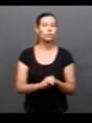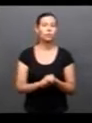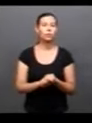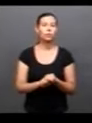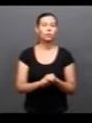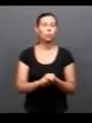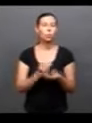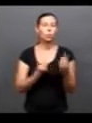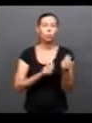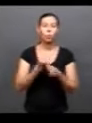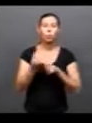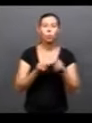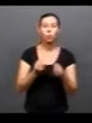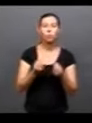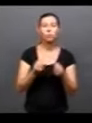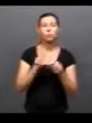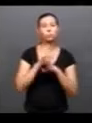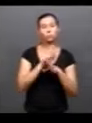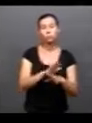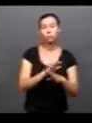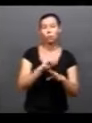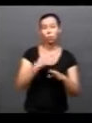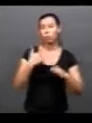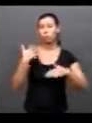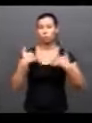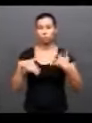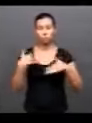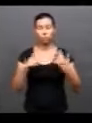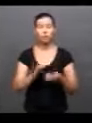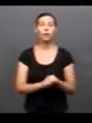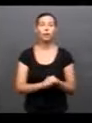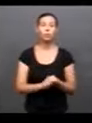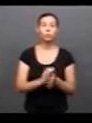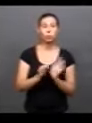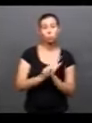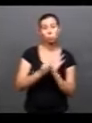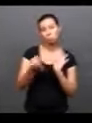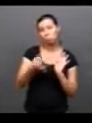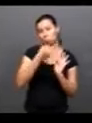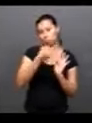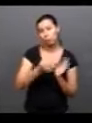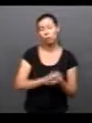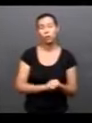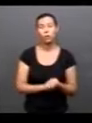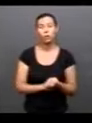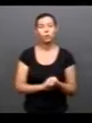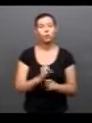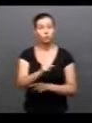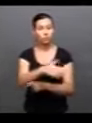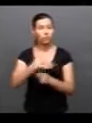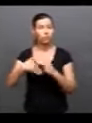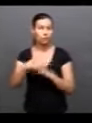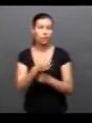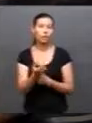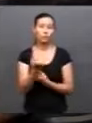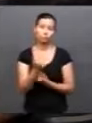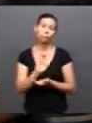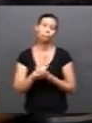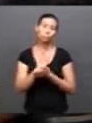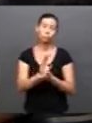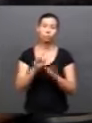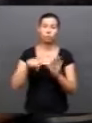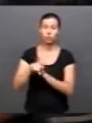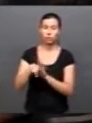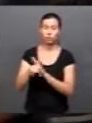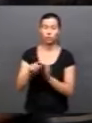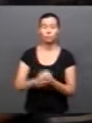impacta ou não na vida dela e até tenha condições de opinar, de participar, afinal é a sociedade que financia as pesquisas. A